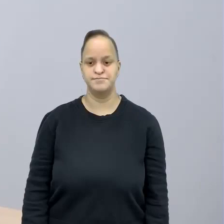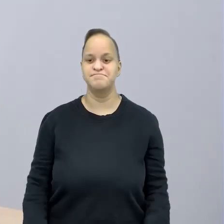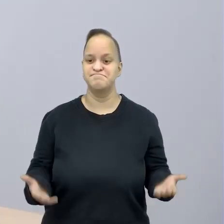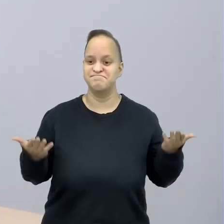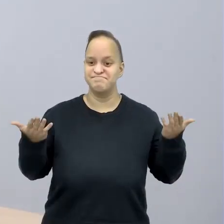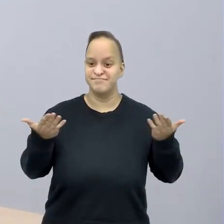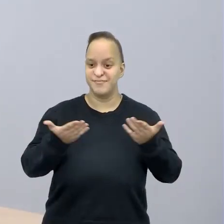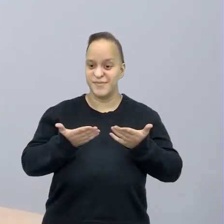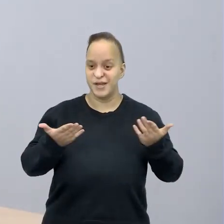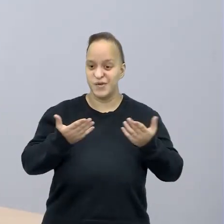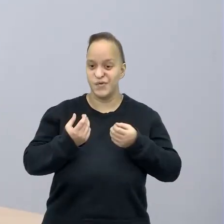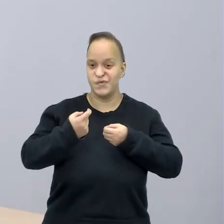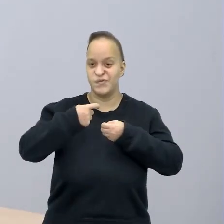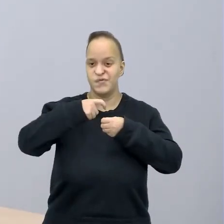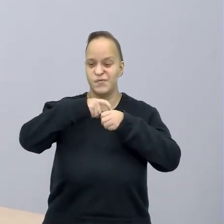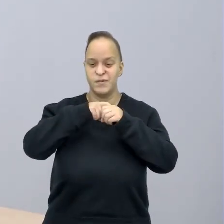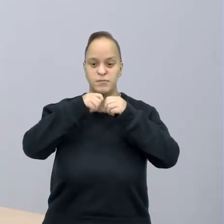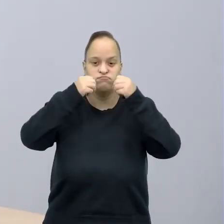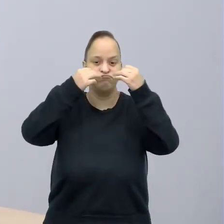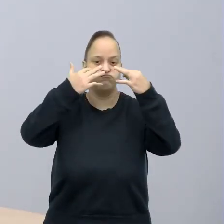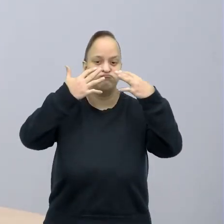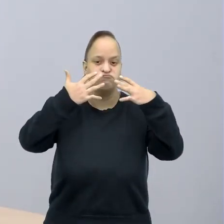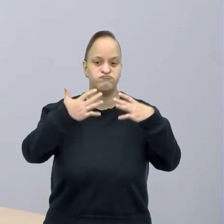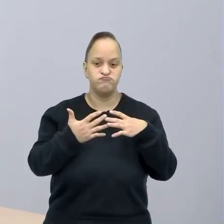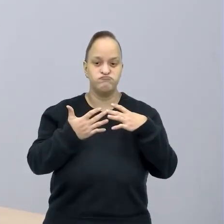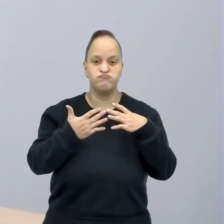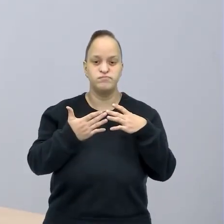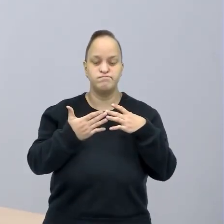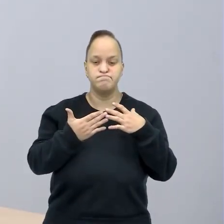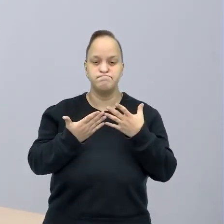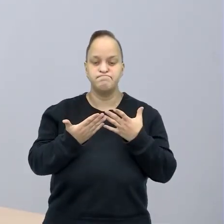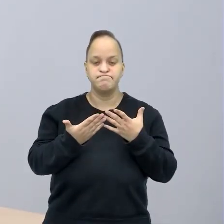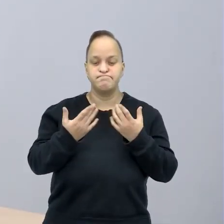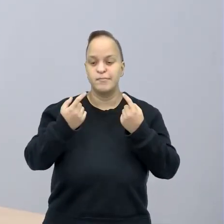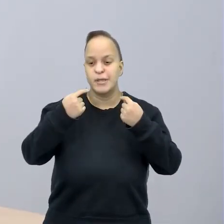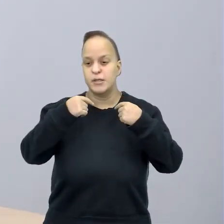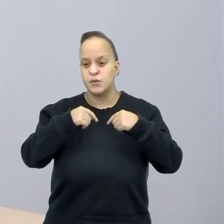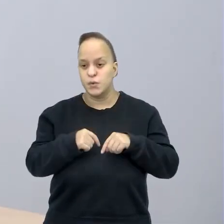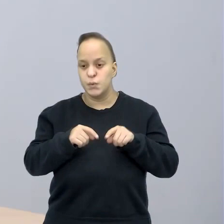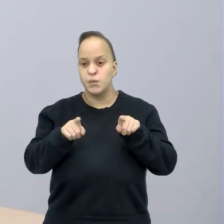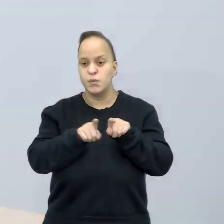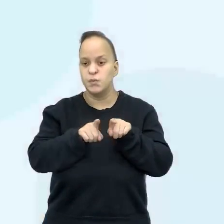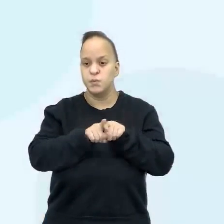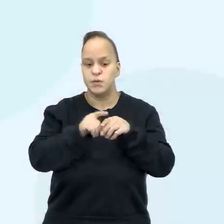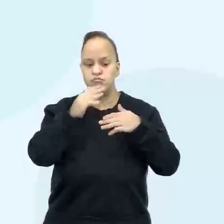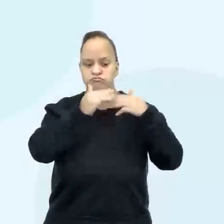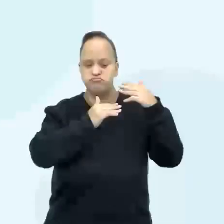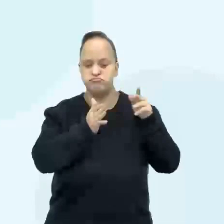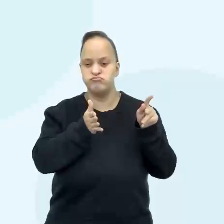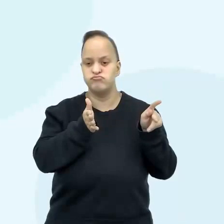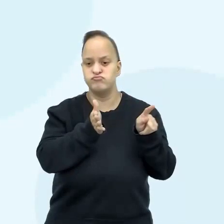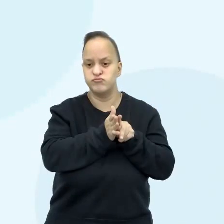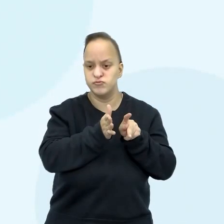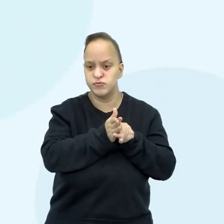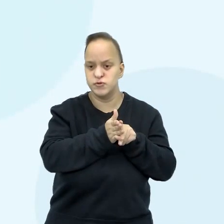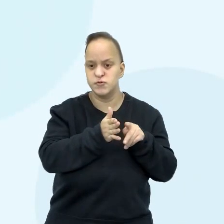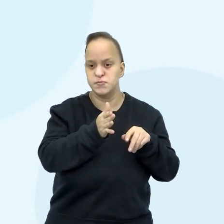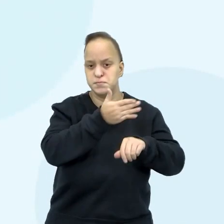E agora nós vamos falar um pouquinho das competências e habilidades dos profissionais da educação. É a